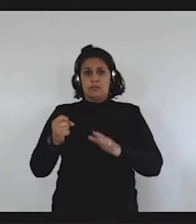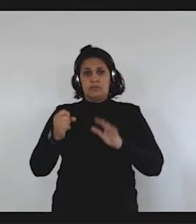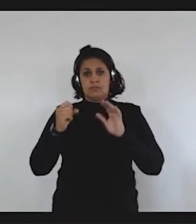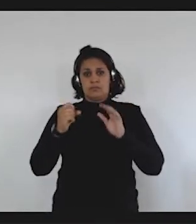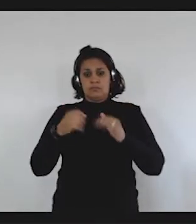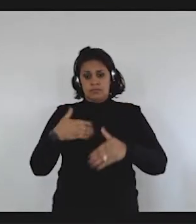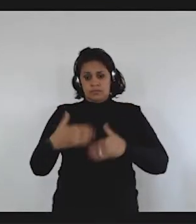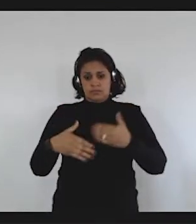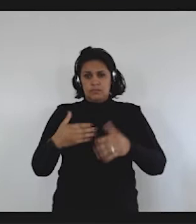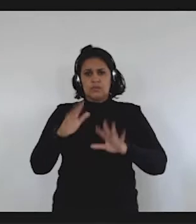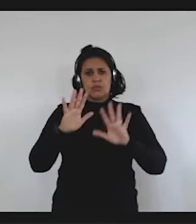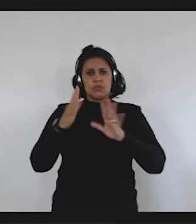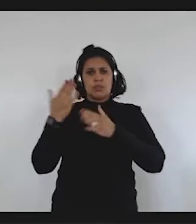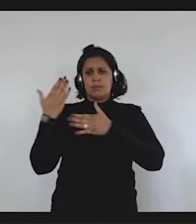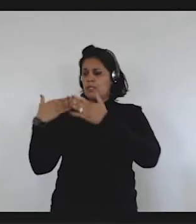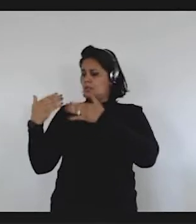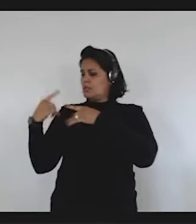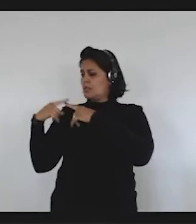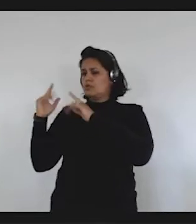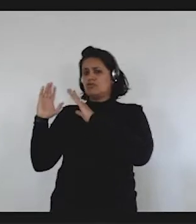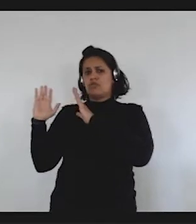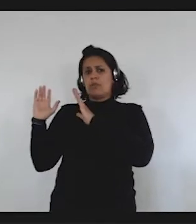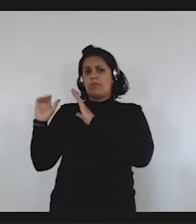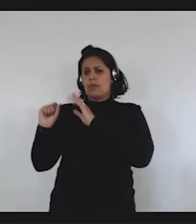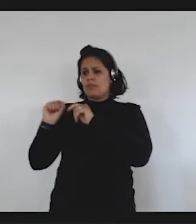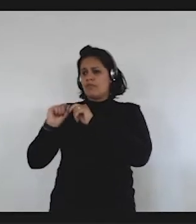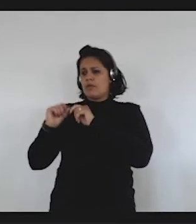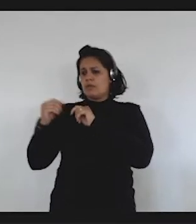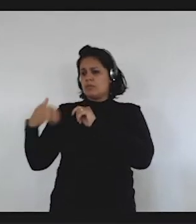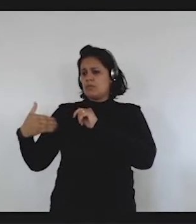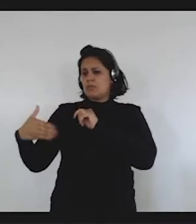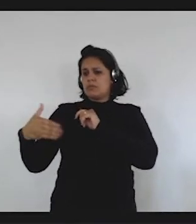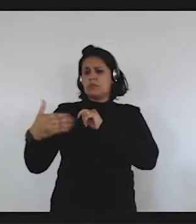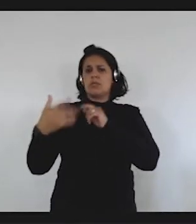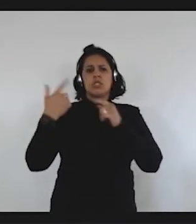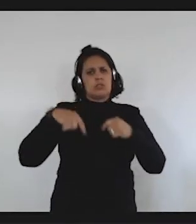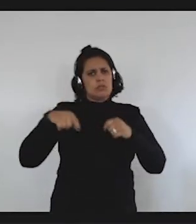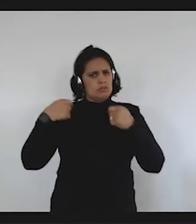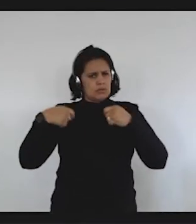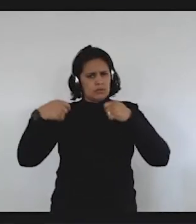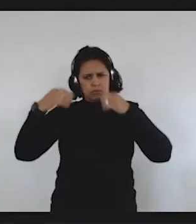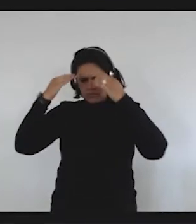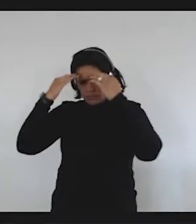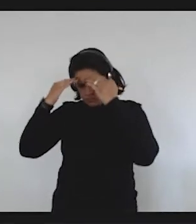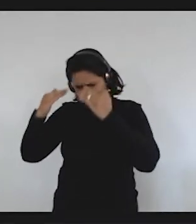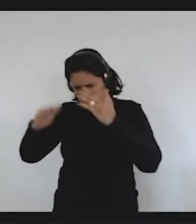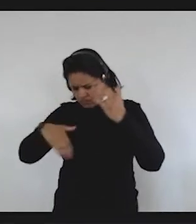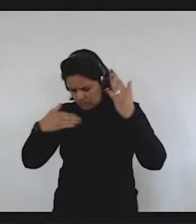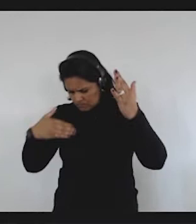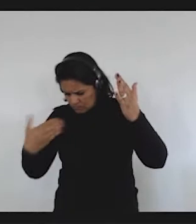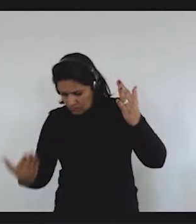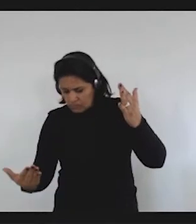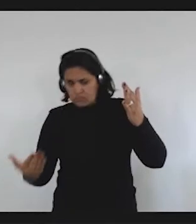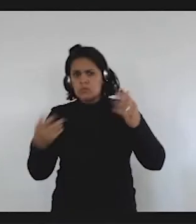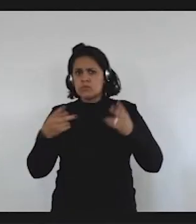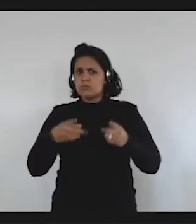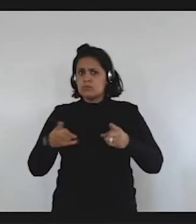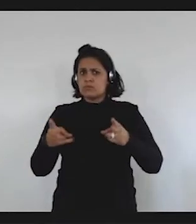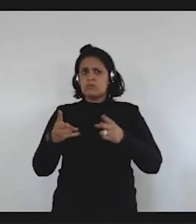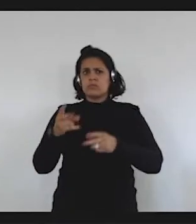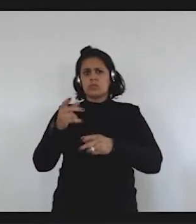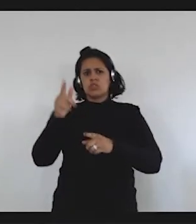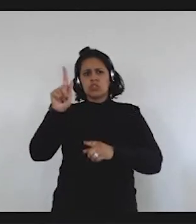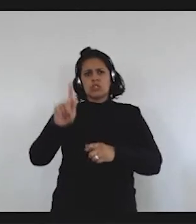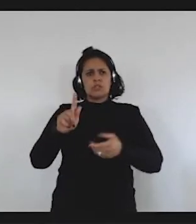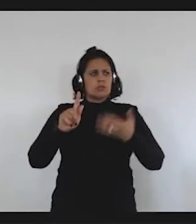outros colegas, que nós precisamos render homenagens na gestão, nas gestões